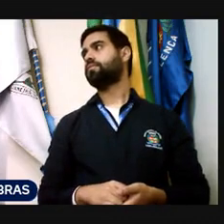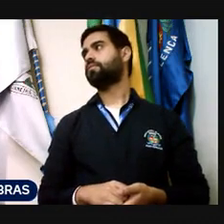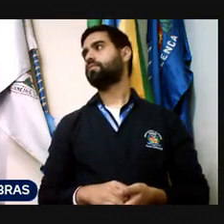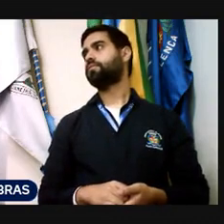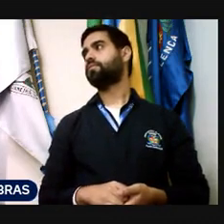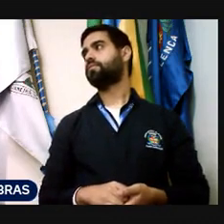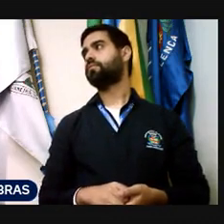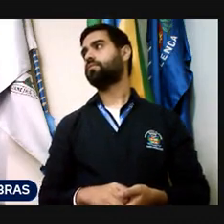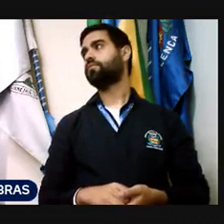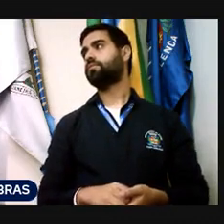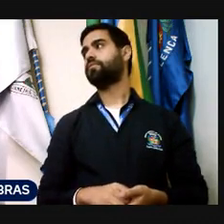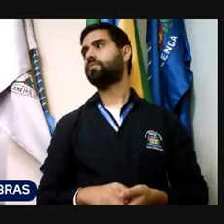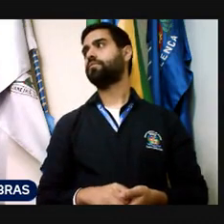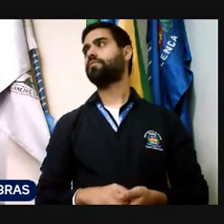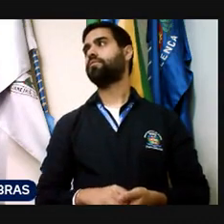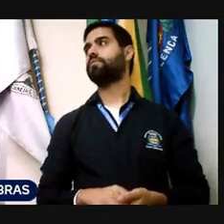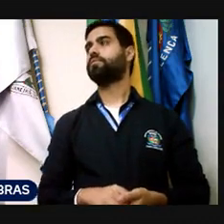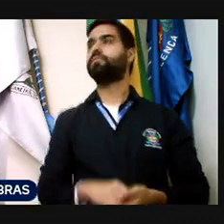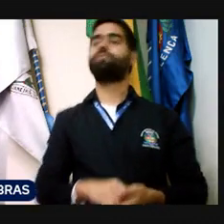Justificativa.